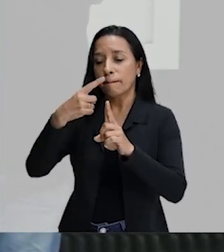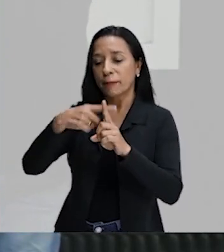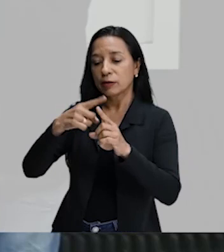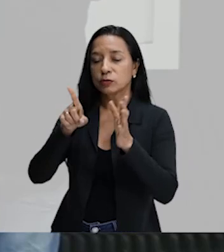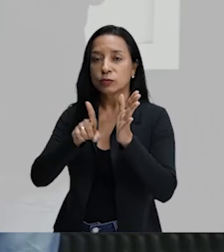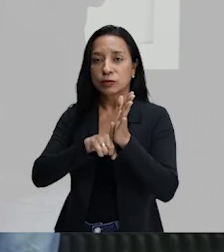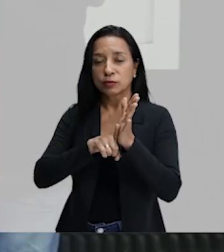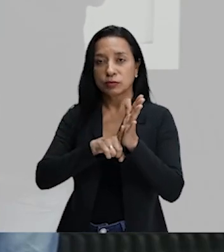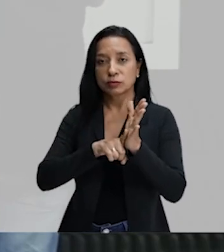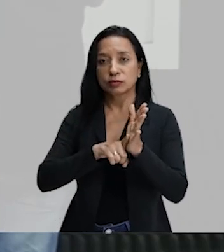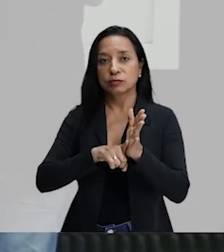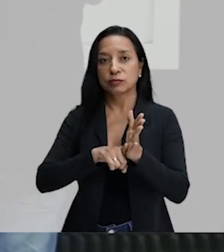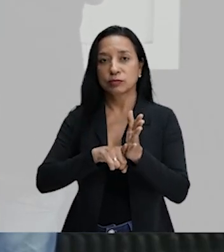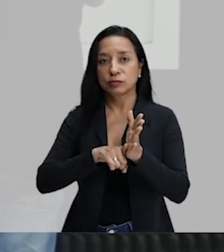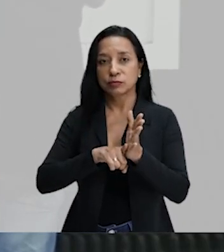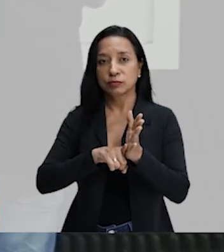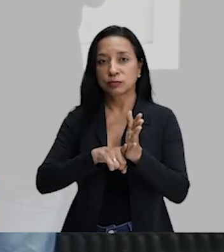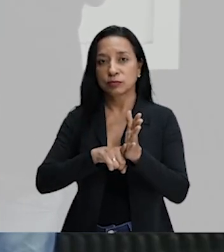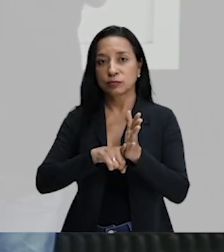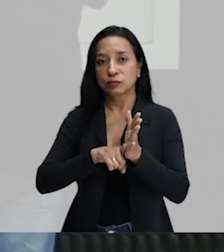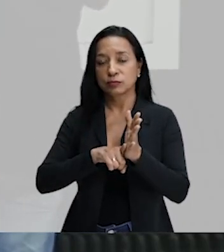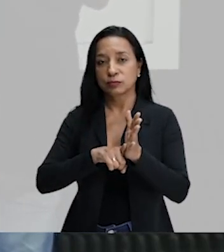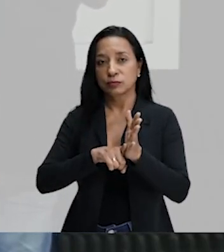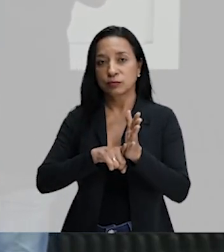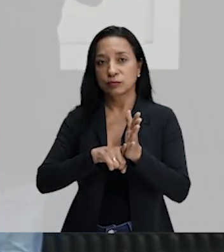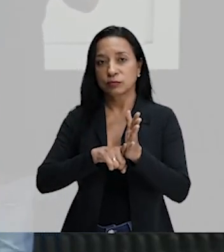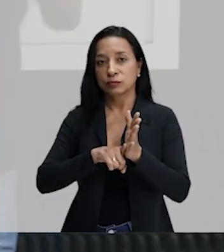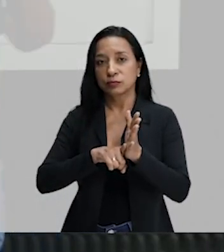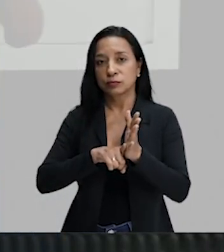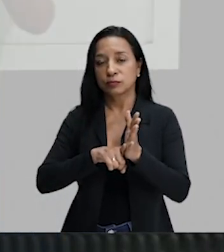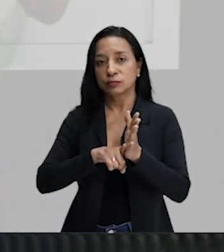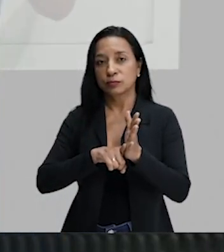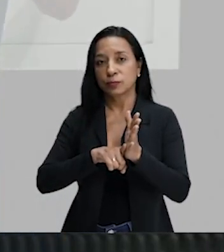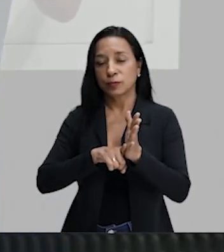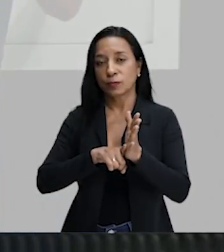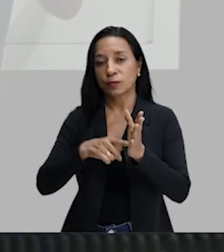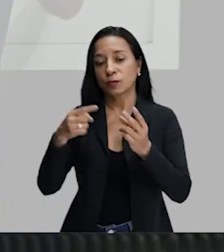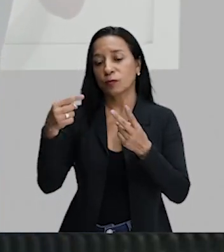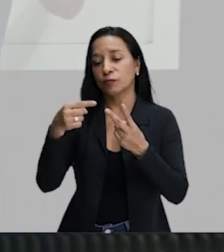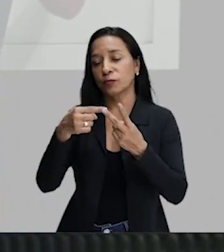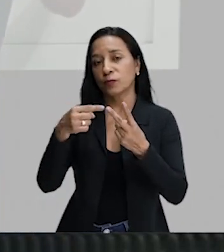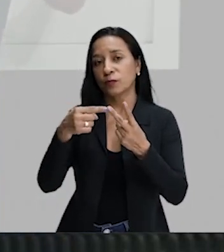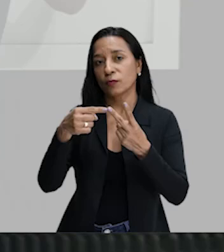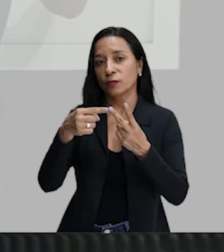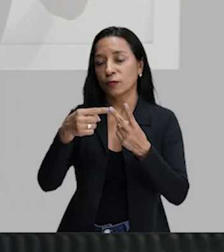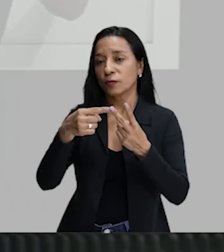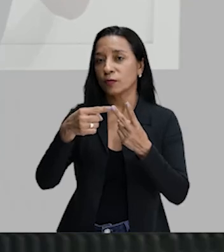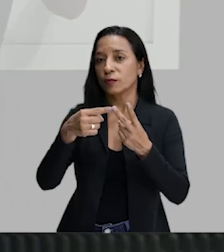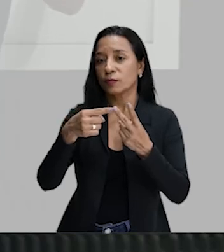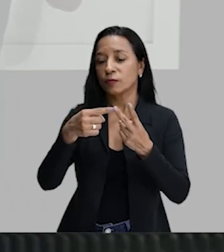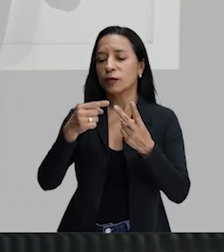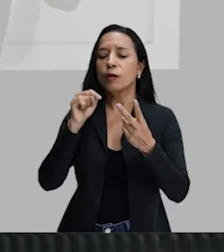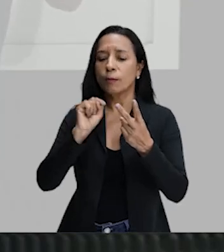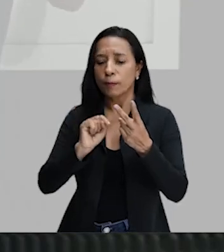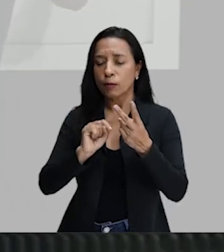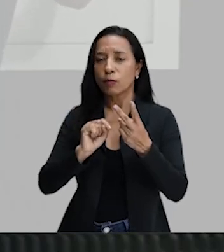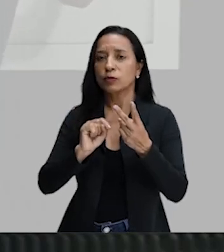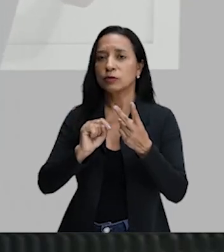menos, eu posso descrever o menos 16, 16 multiplicado por menos 1.